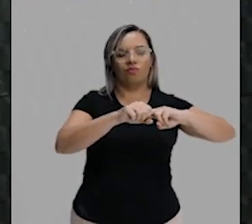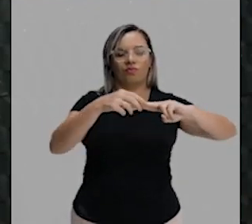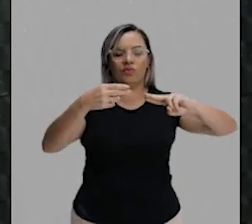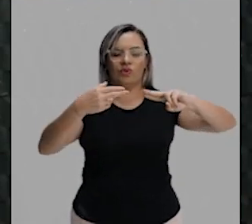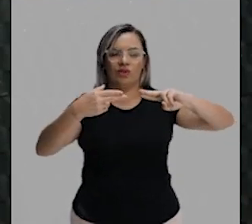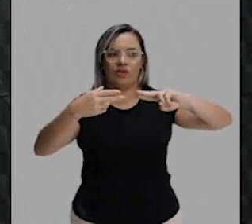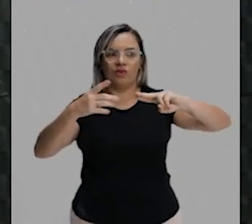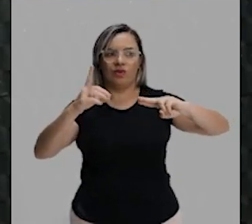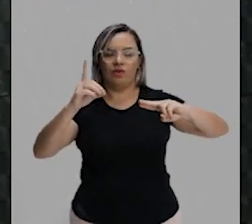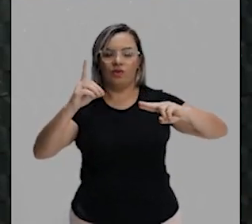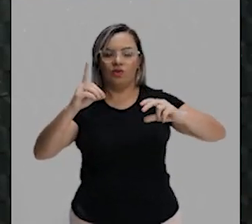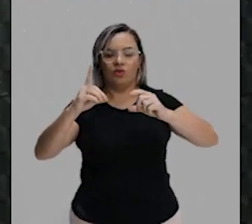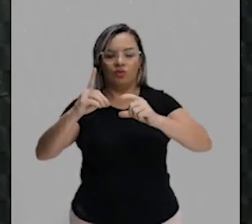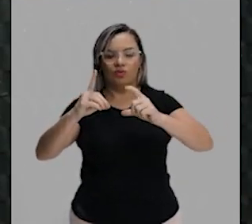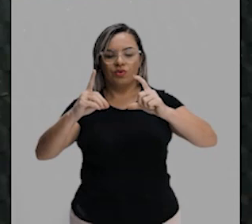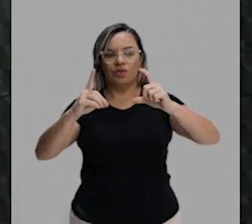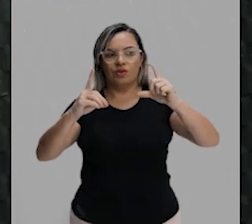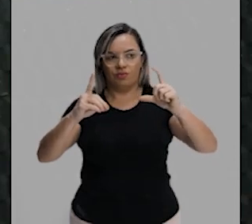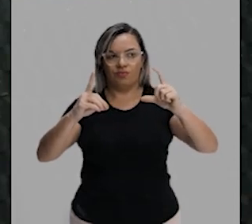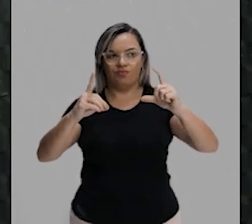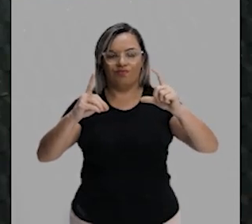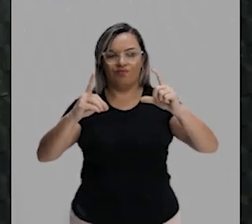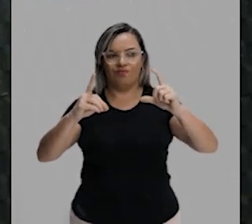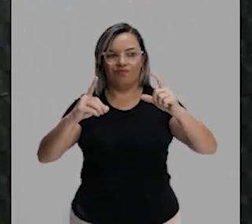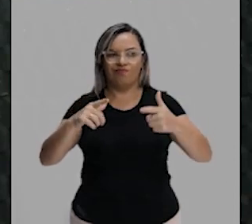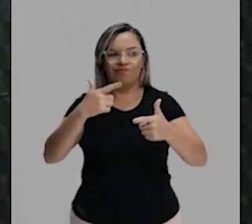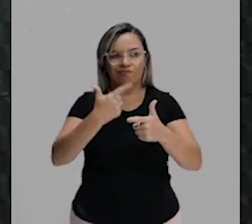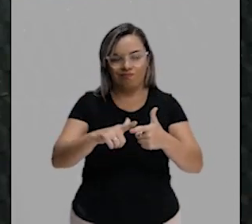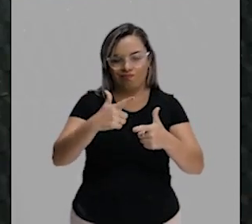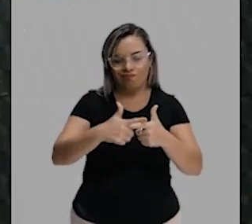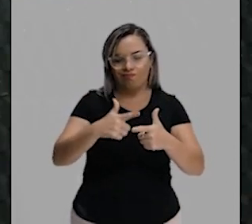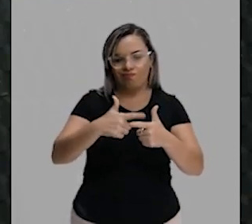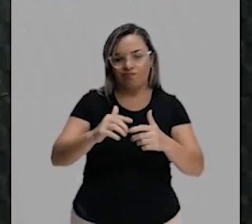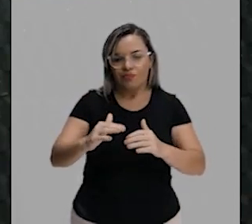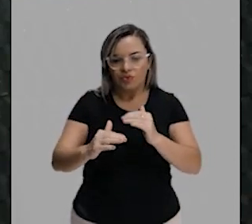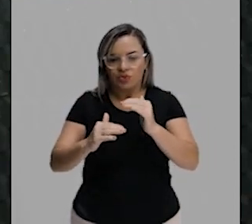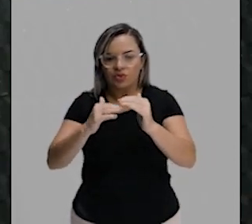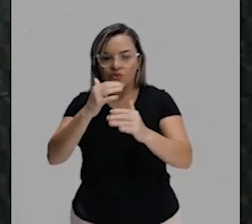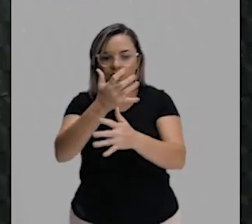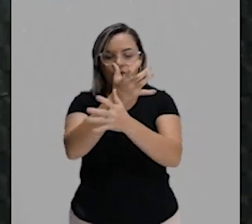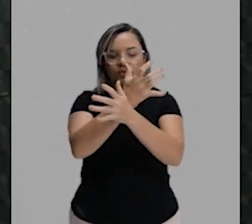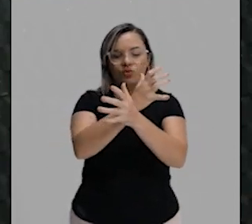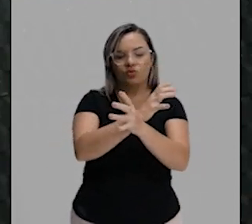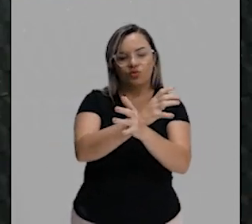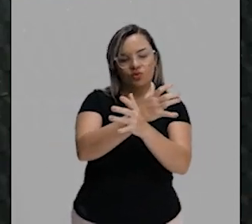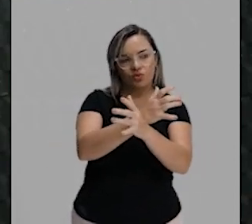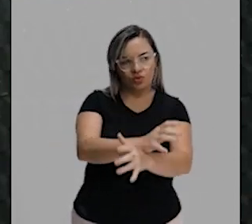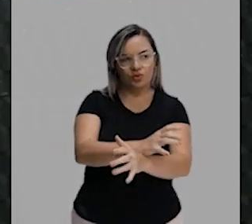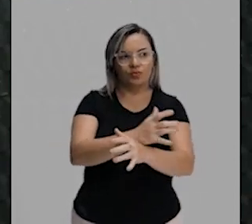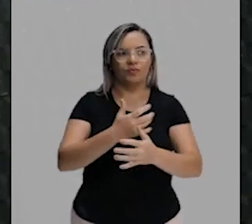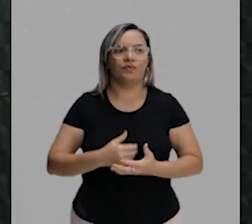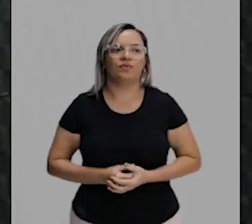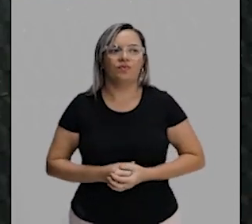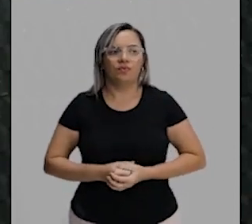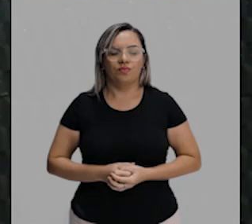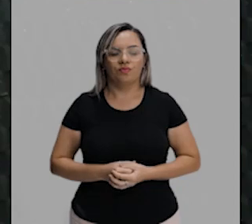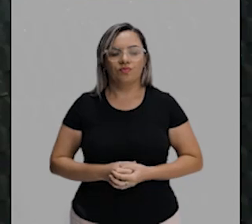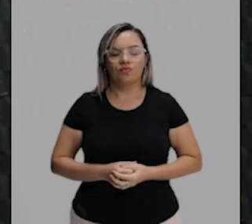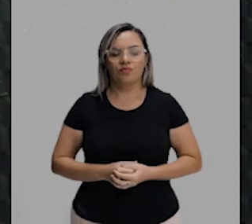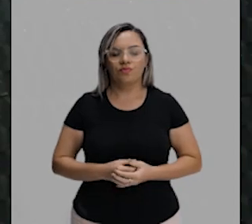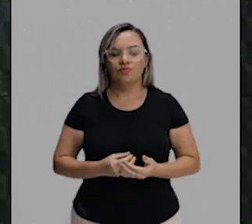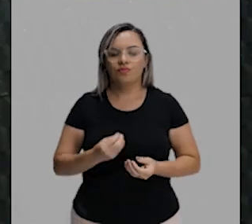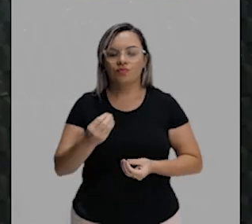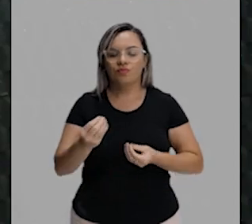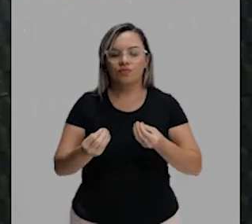D, Dzão, né, que prejudica o crescimento dos ossos. Então, vamos lá. Quais são